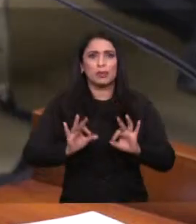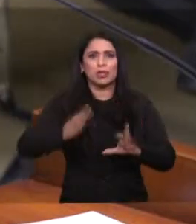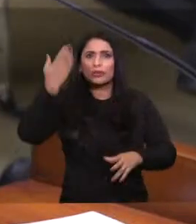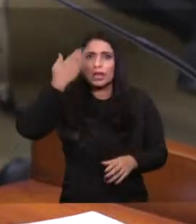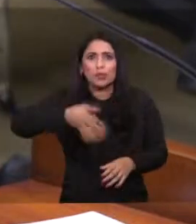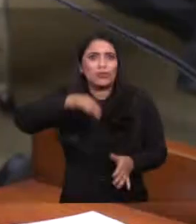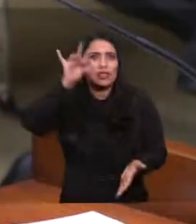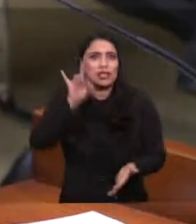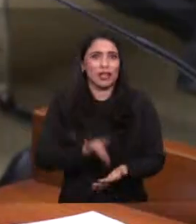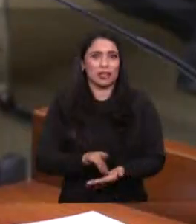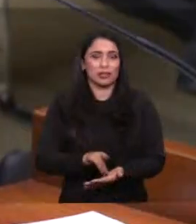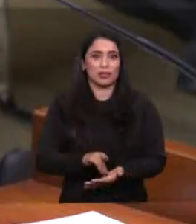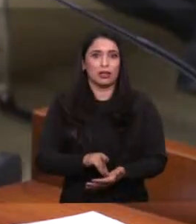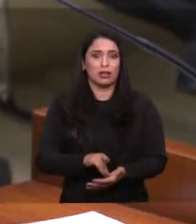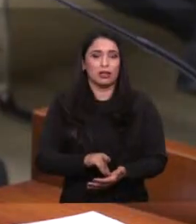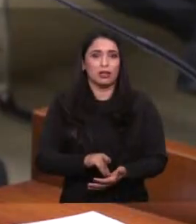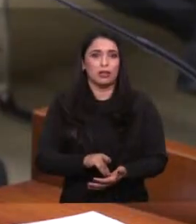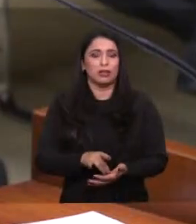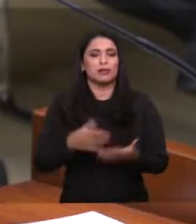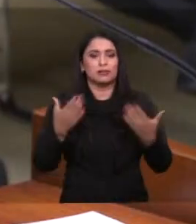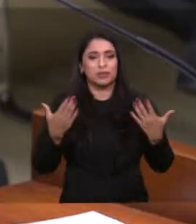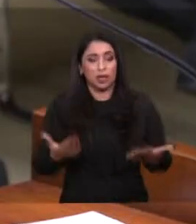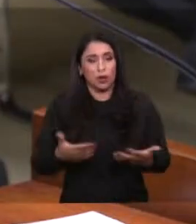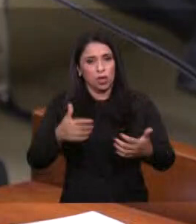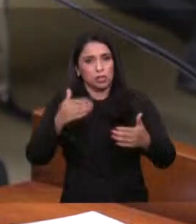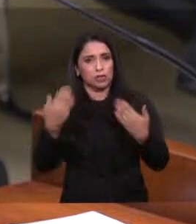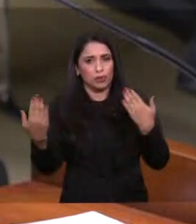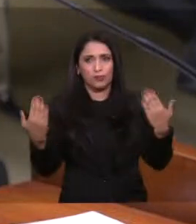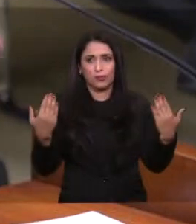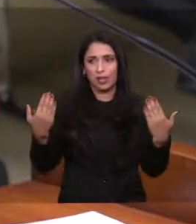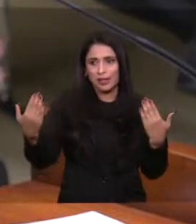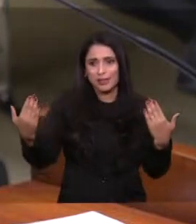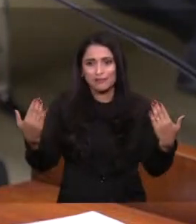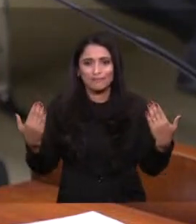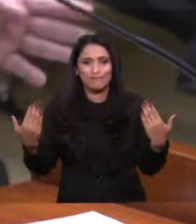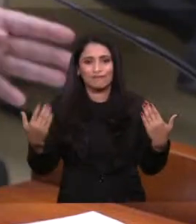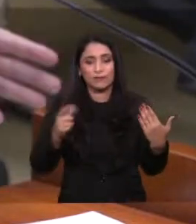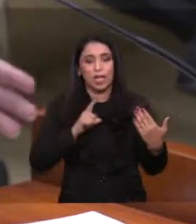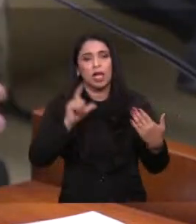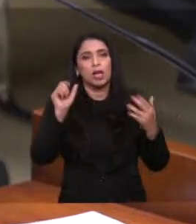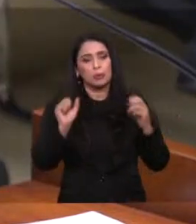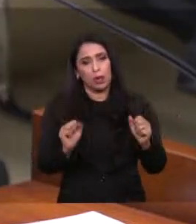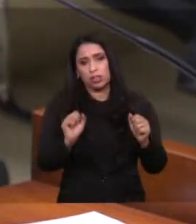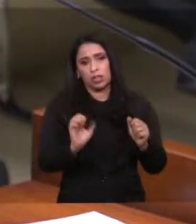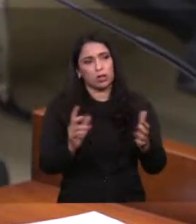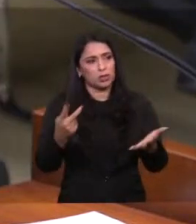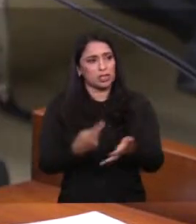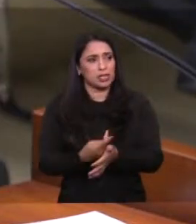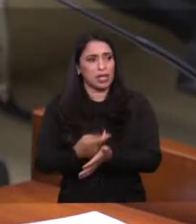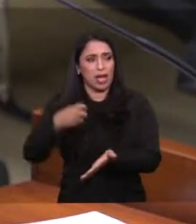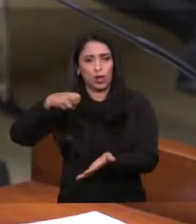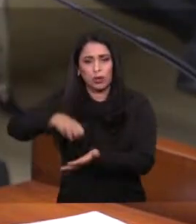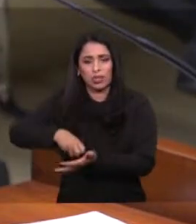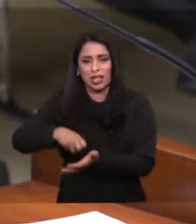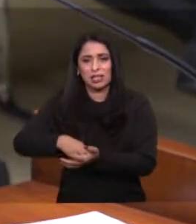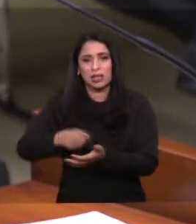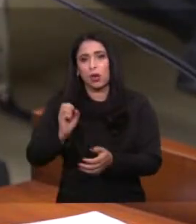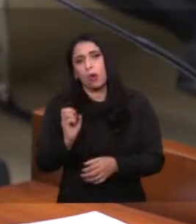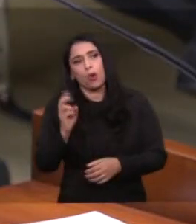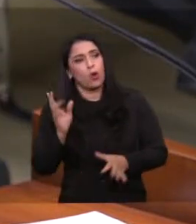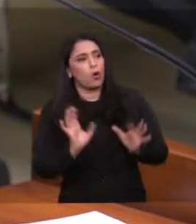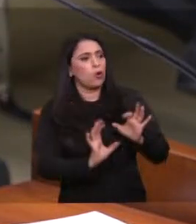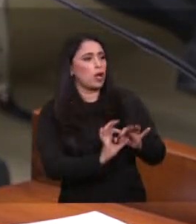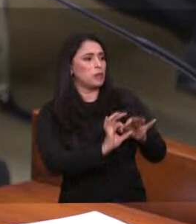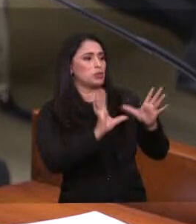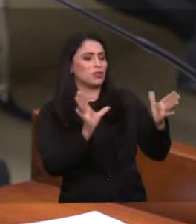real. Esse eventual cotejo pode levar tanto à absolvição como à condenação. É errado